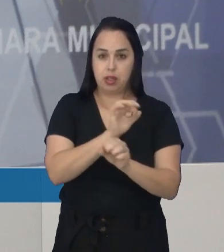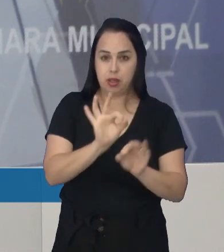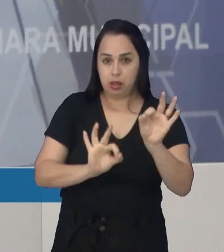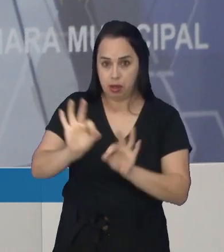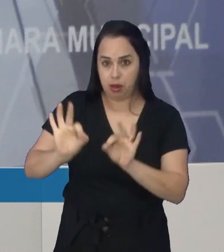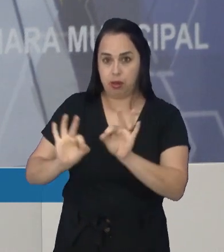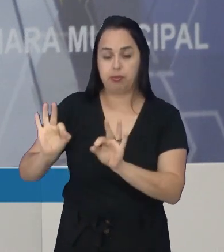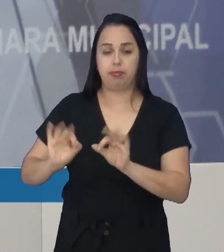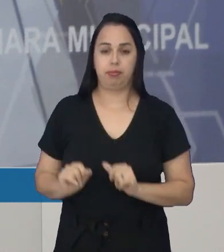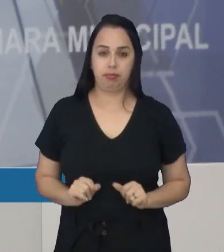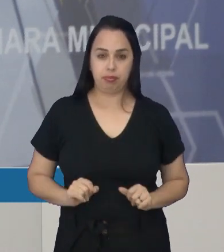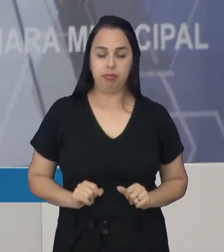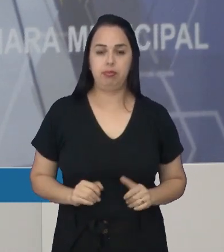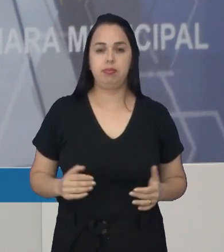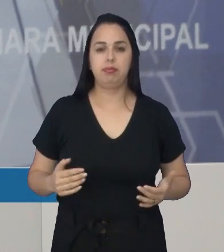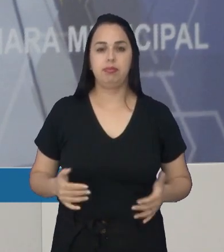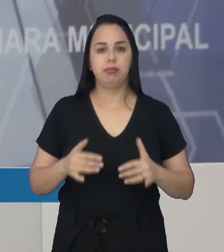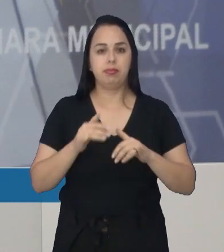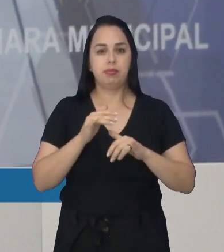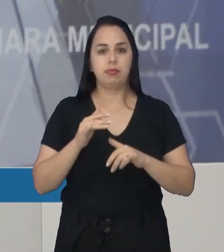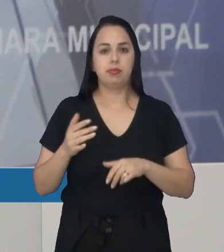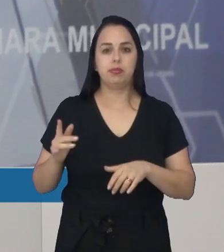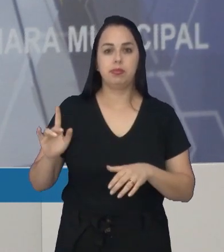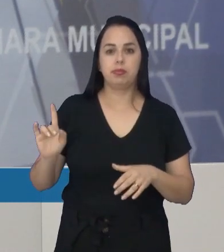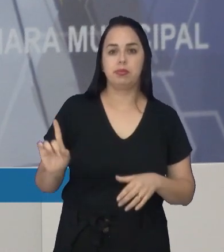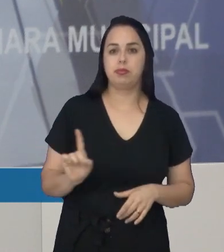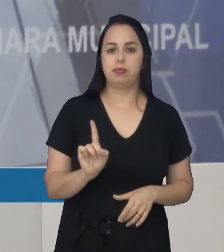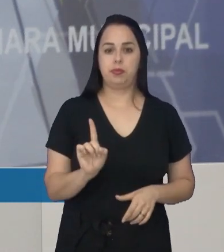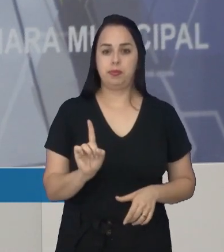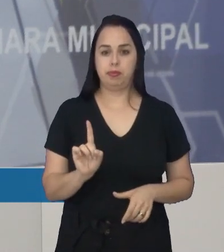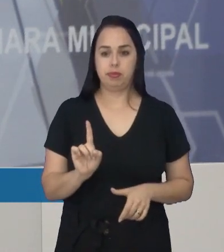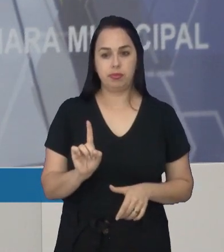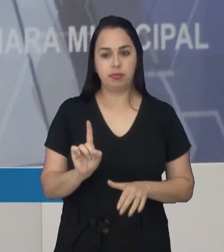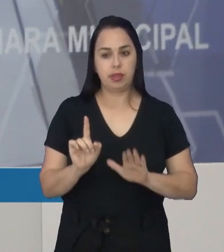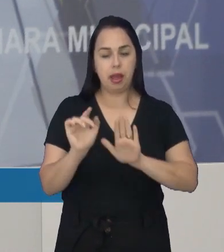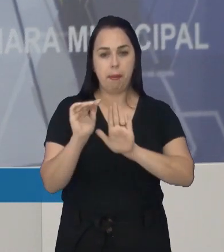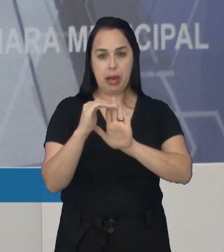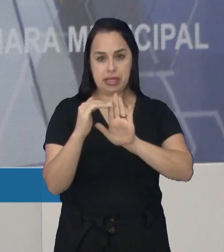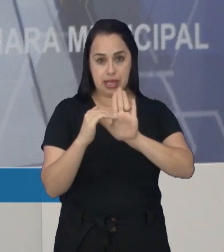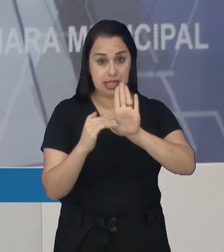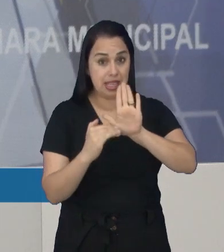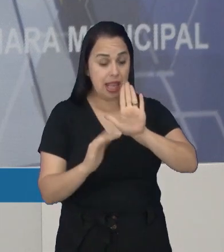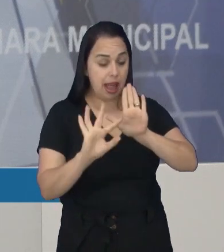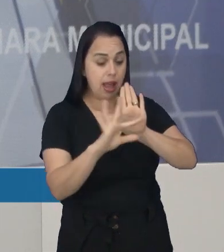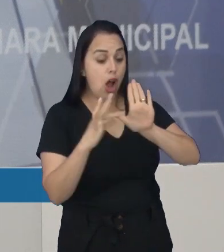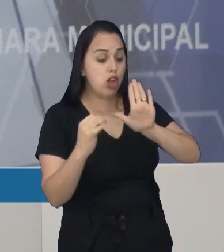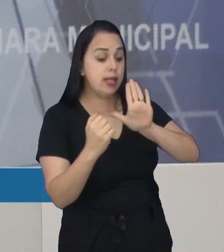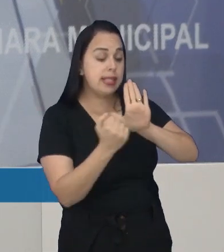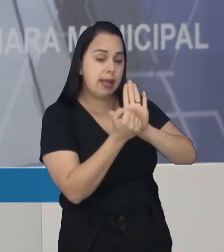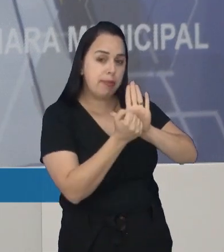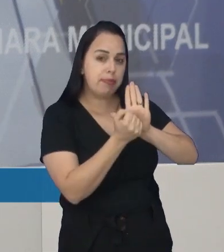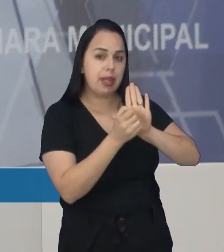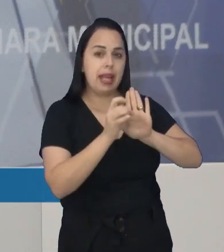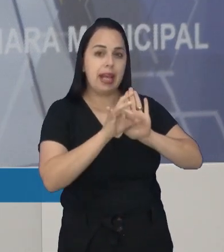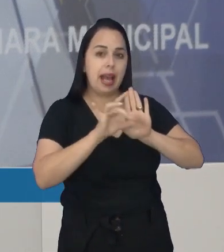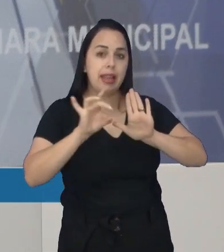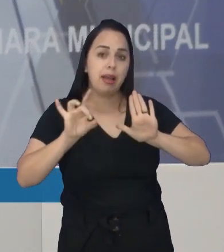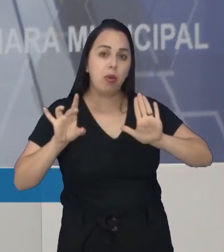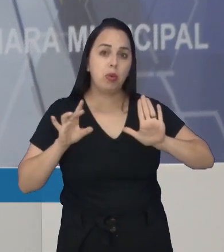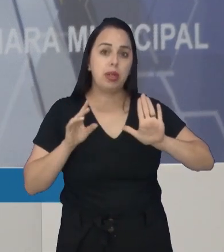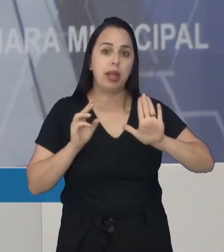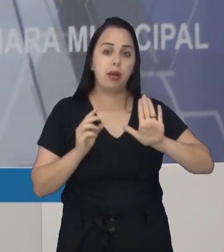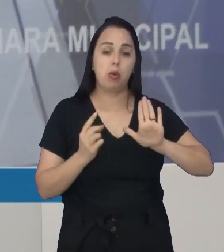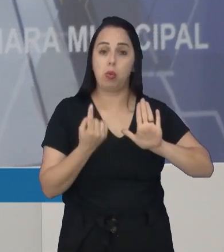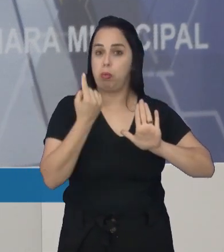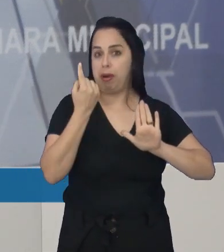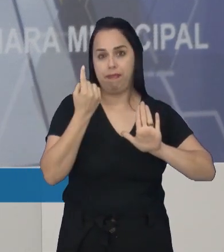casa para manifestação do cidadão será obedecida a ordem de inscrição sendo que cada um terá direito a